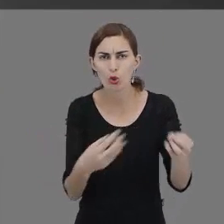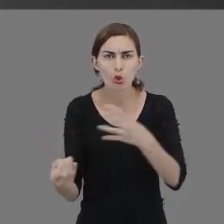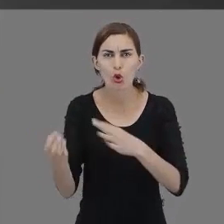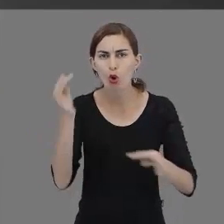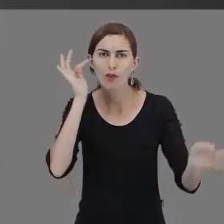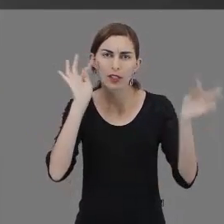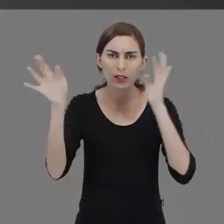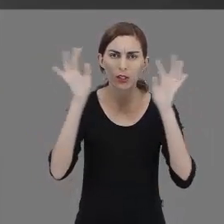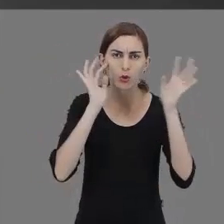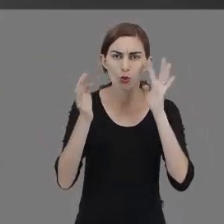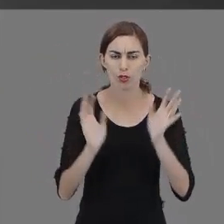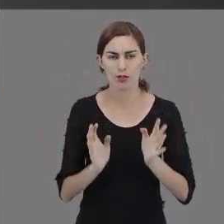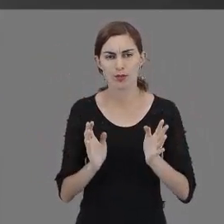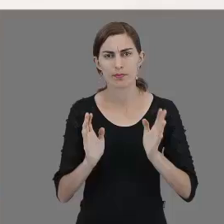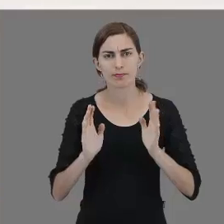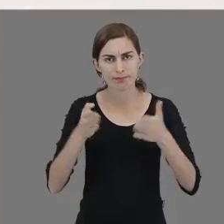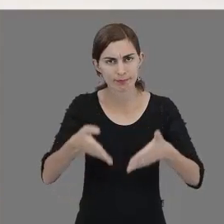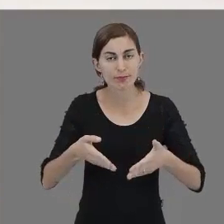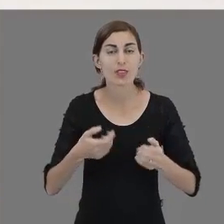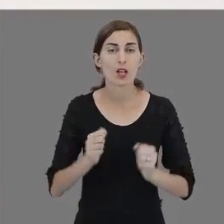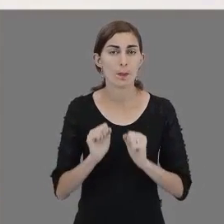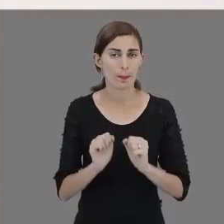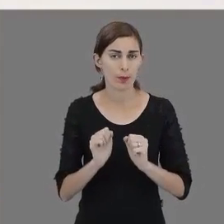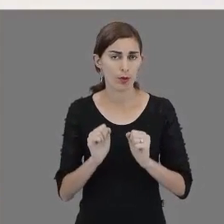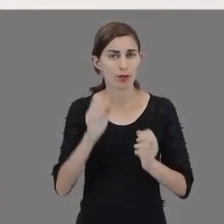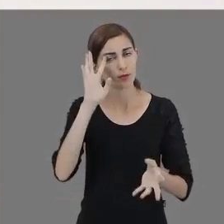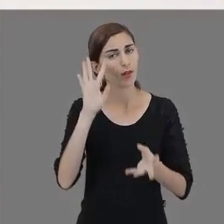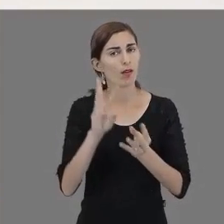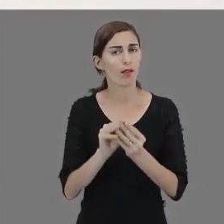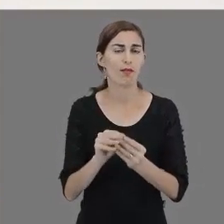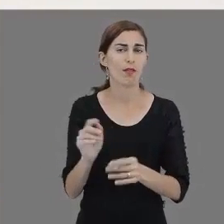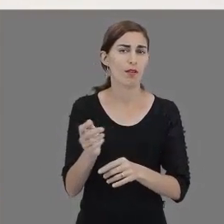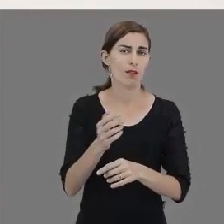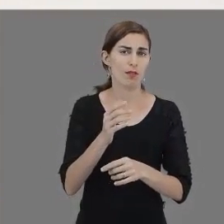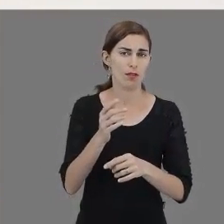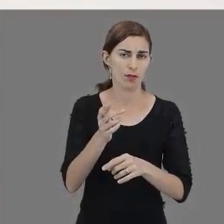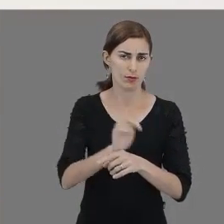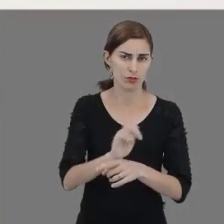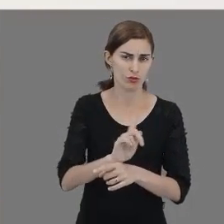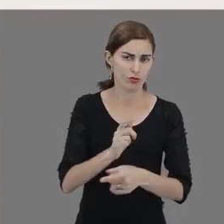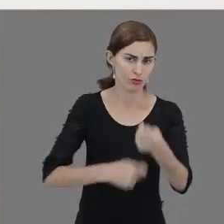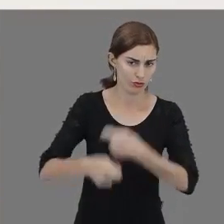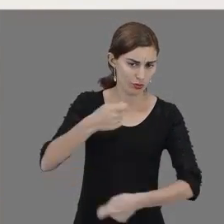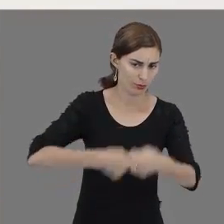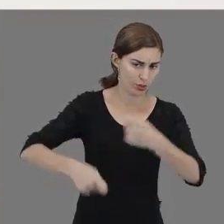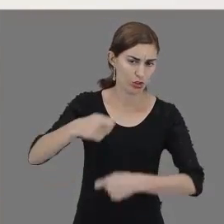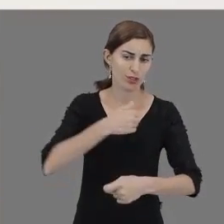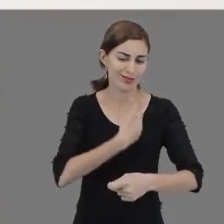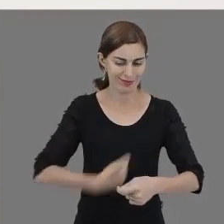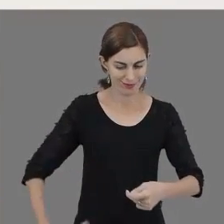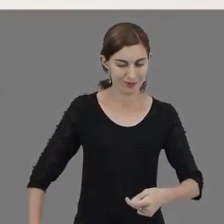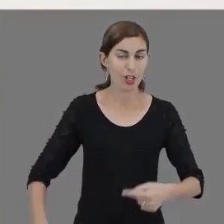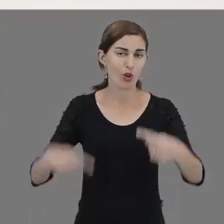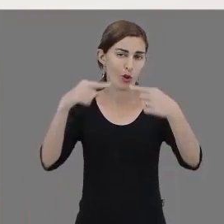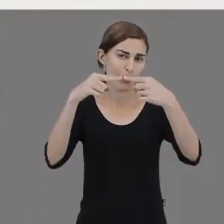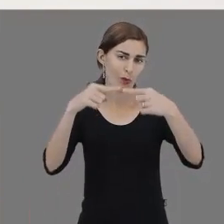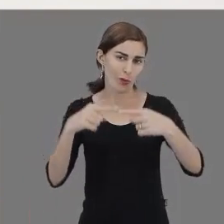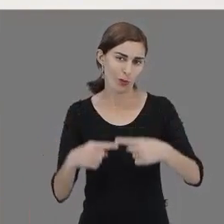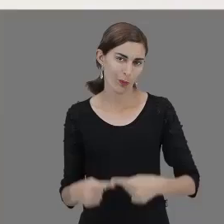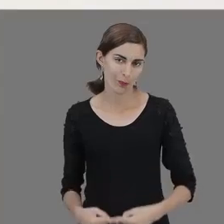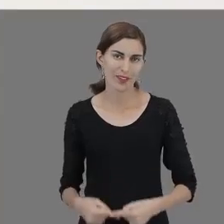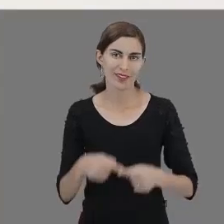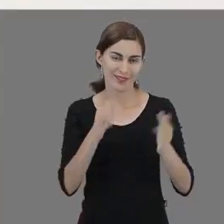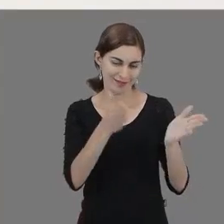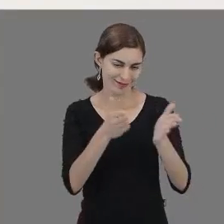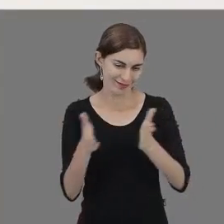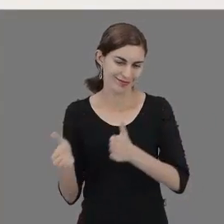ajudem a atingir seus objetivos, a gente já pode inferir que a administração pública é o estudo da administração aplicada às organizações